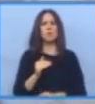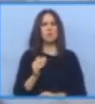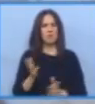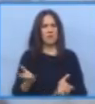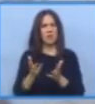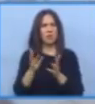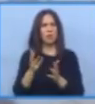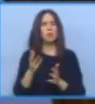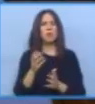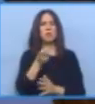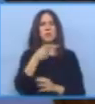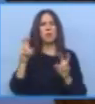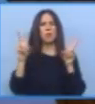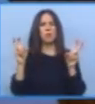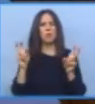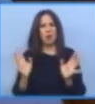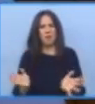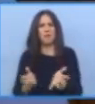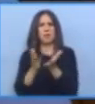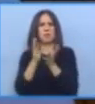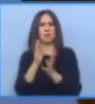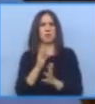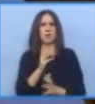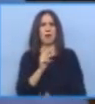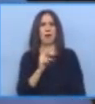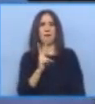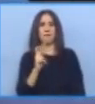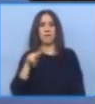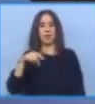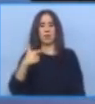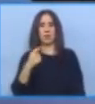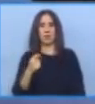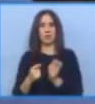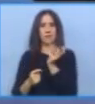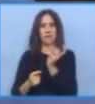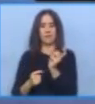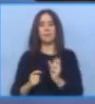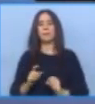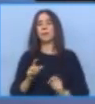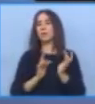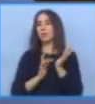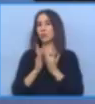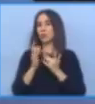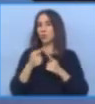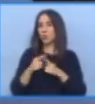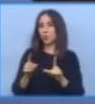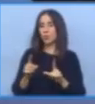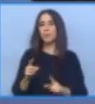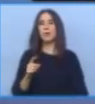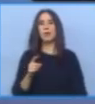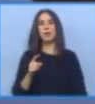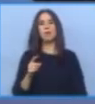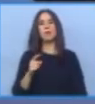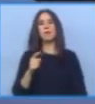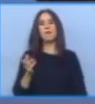adiante, ou qual é que é a expressão? Avante. Com Jesus é diferente. Ele não diz